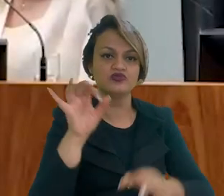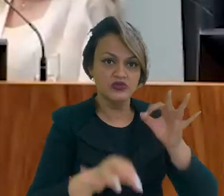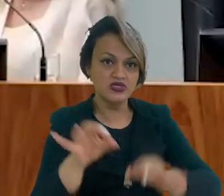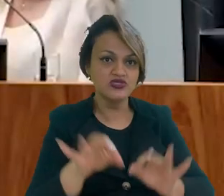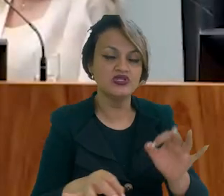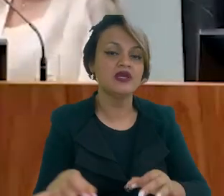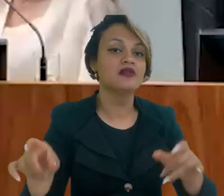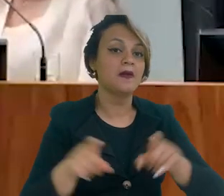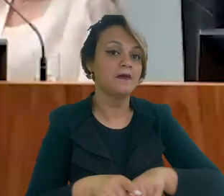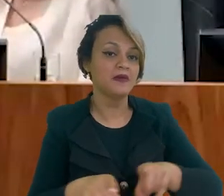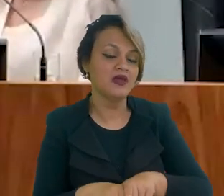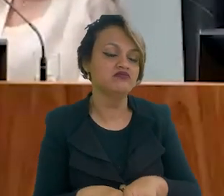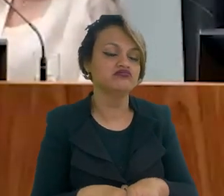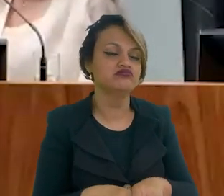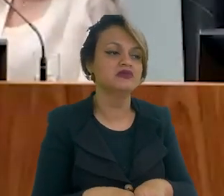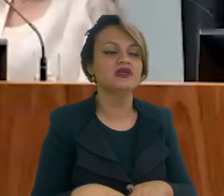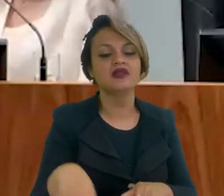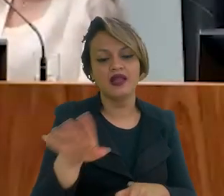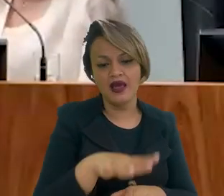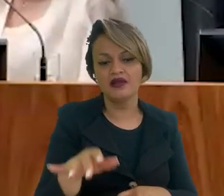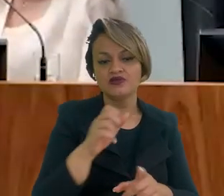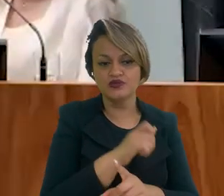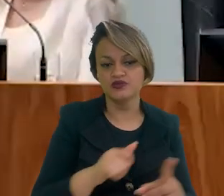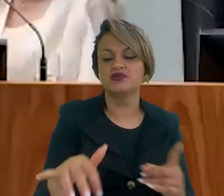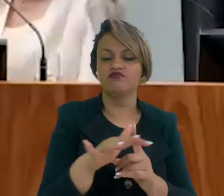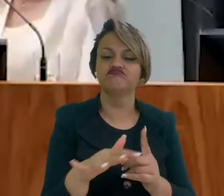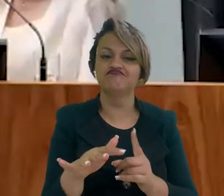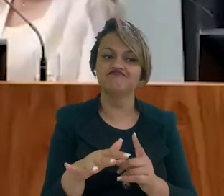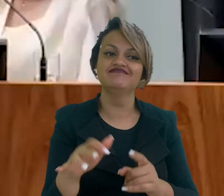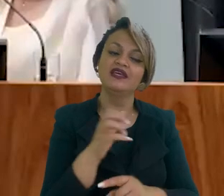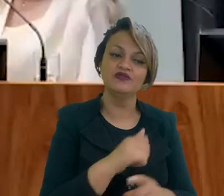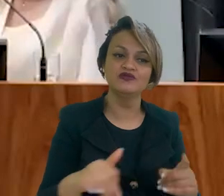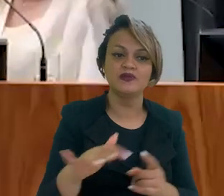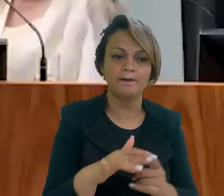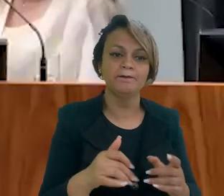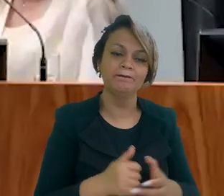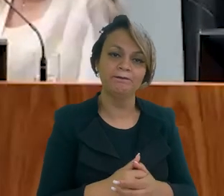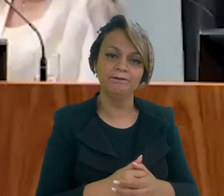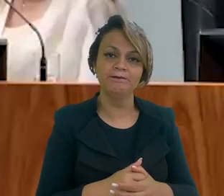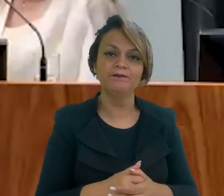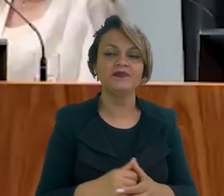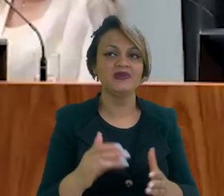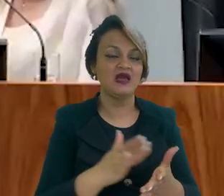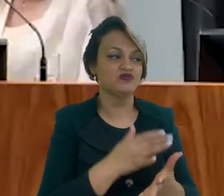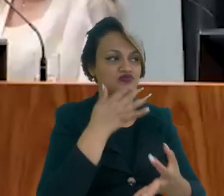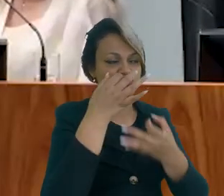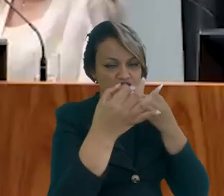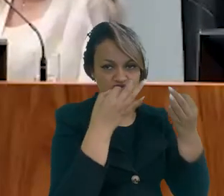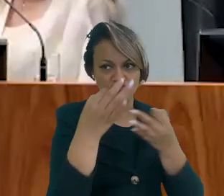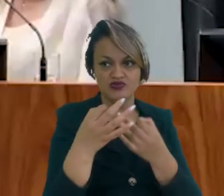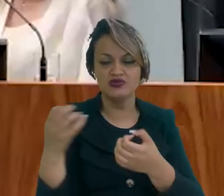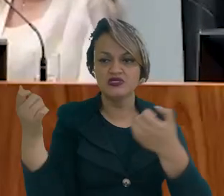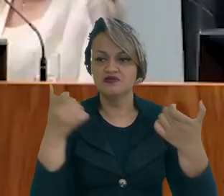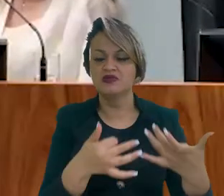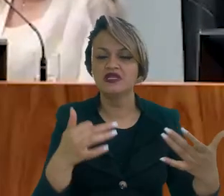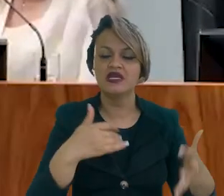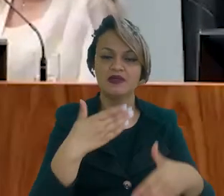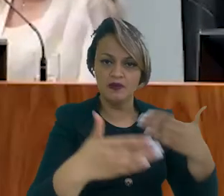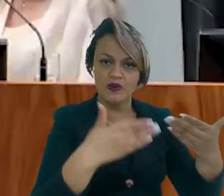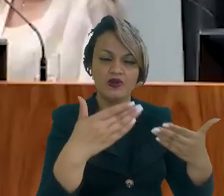segmentando a nossa sociedade não só do ponto de vista jurídico mas também do ponto de vista social